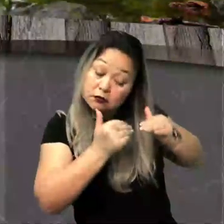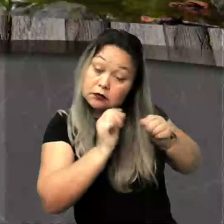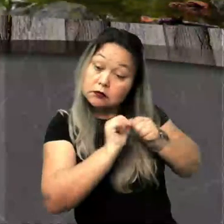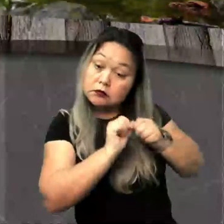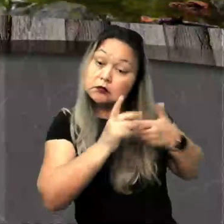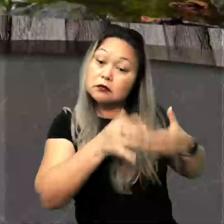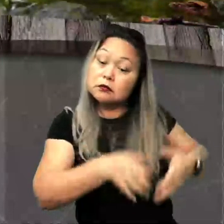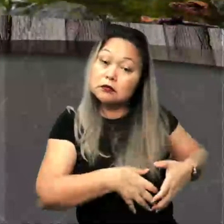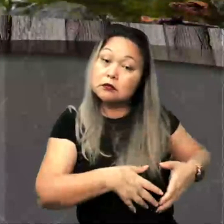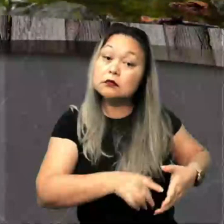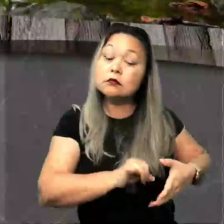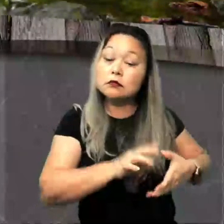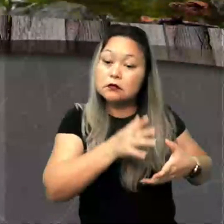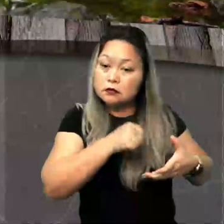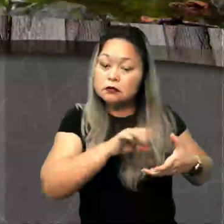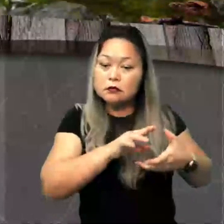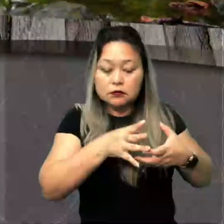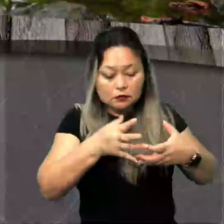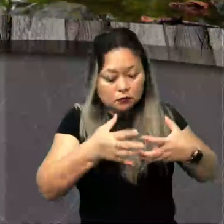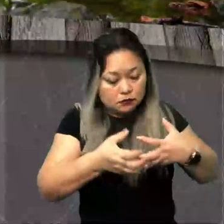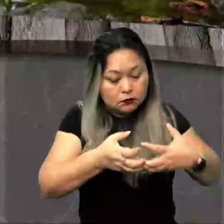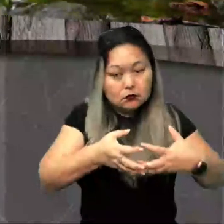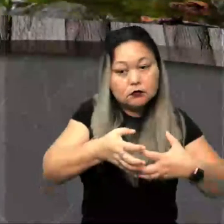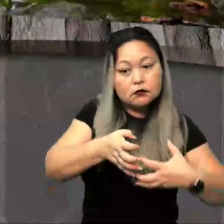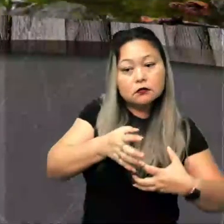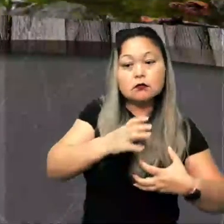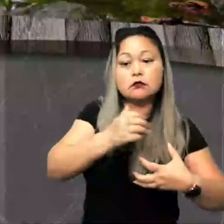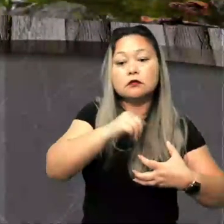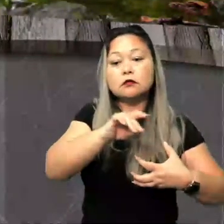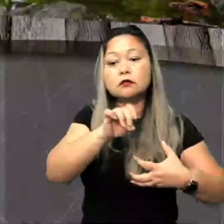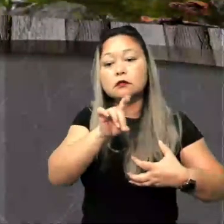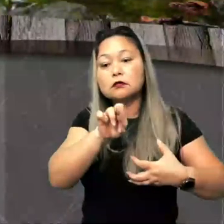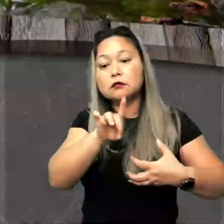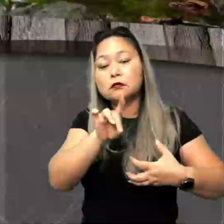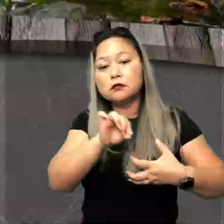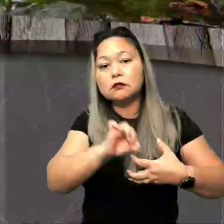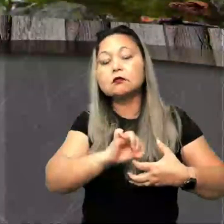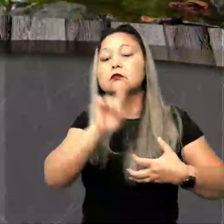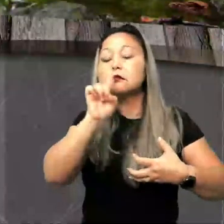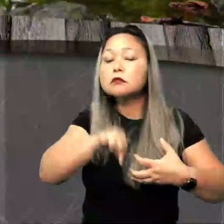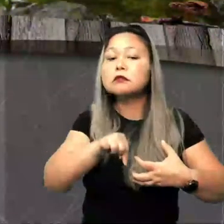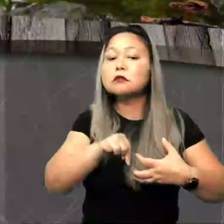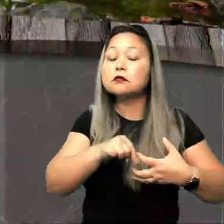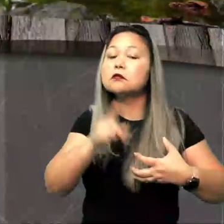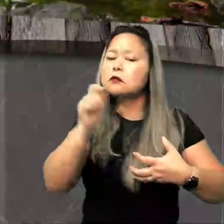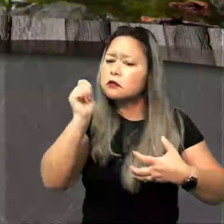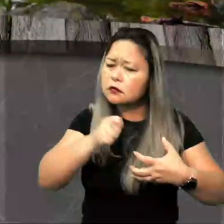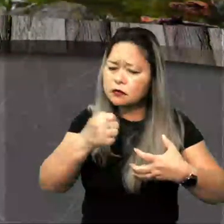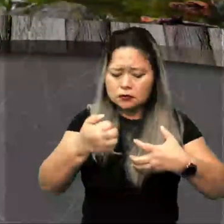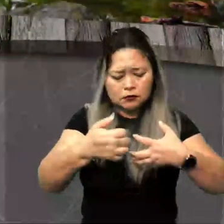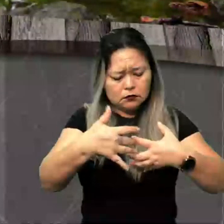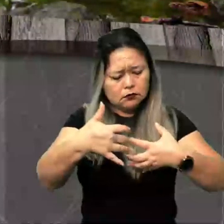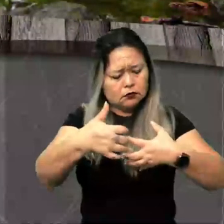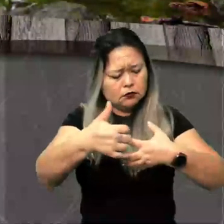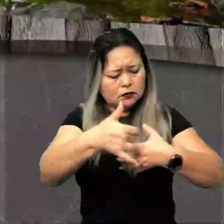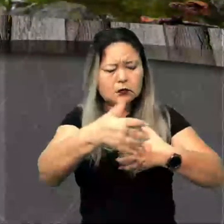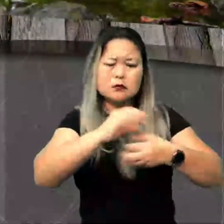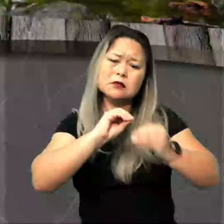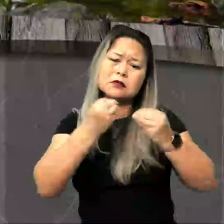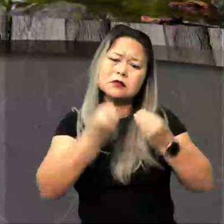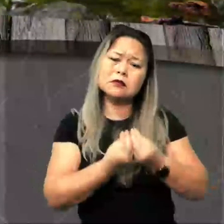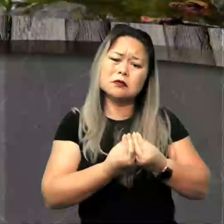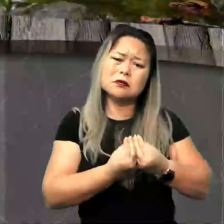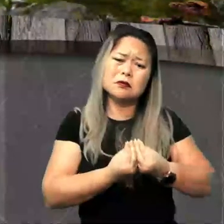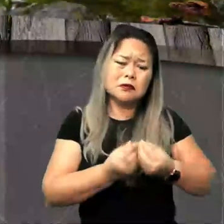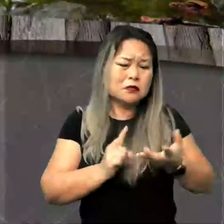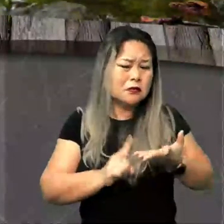Ele vai ser um órgão sintetizador de carboidrato, no caso do glicogênio, mas pode se acumular várias outras substâncias, porque ele